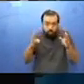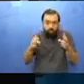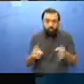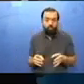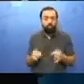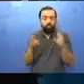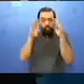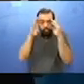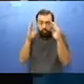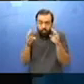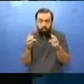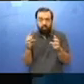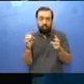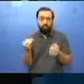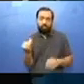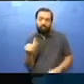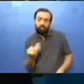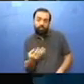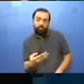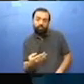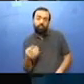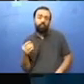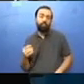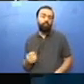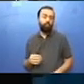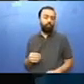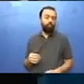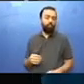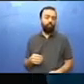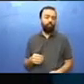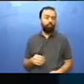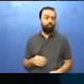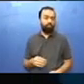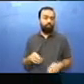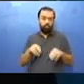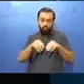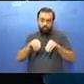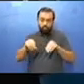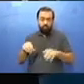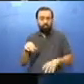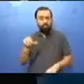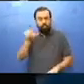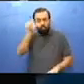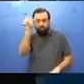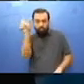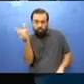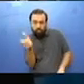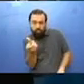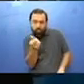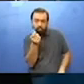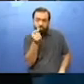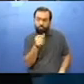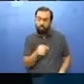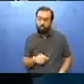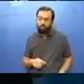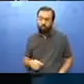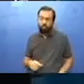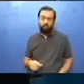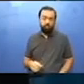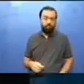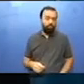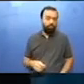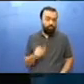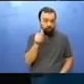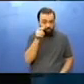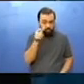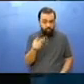contar, inteligente, mar, areia e luar. Vocês viram que tem algumas palavrinhas que têm um sonzinho parecido? Vamos ver,